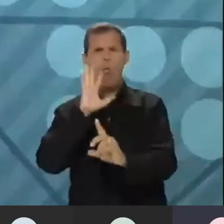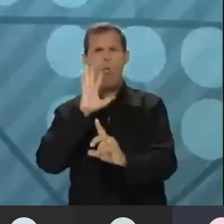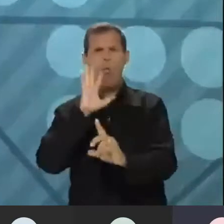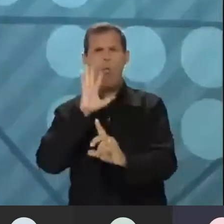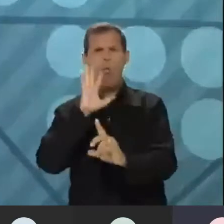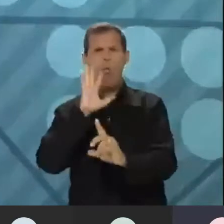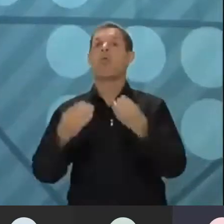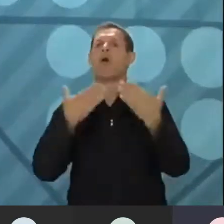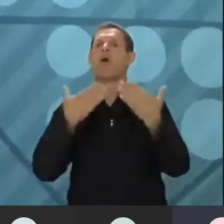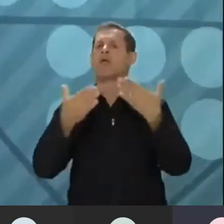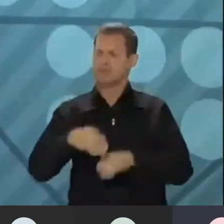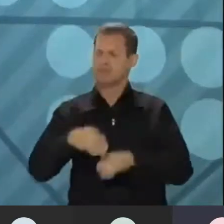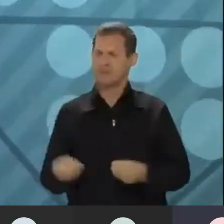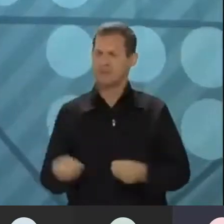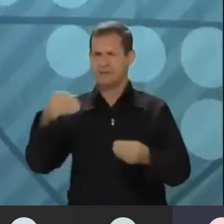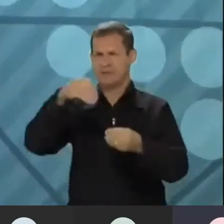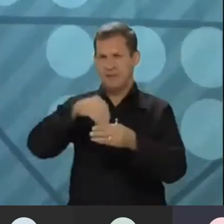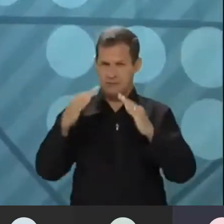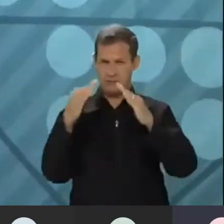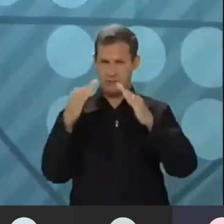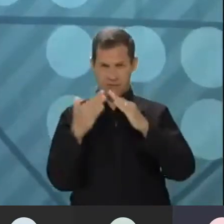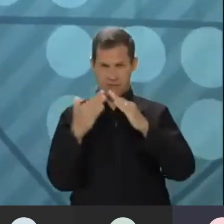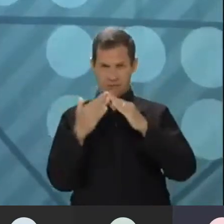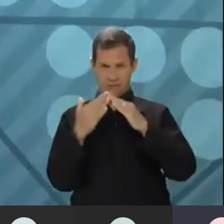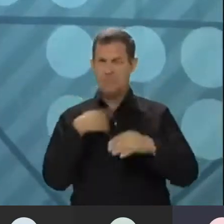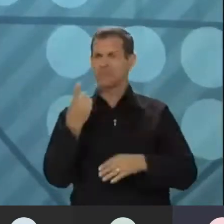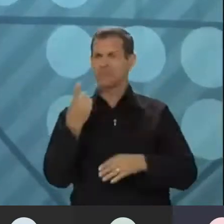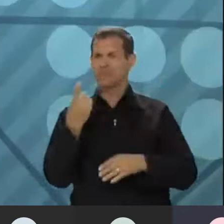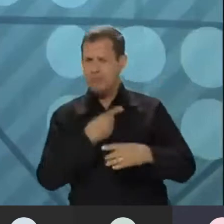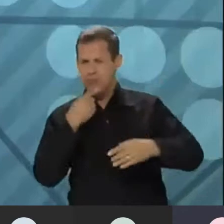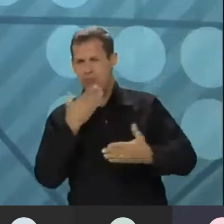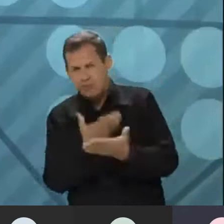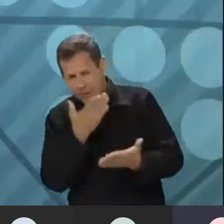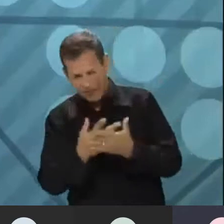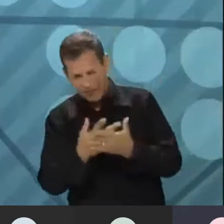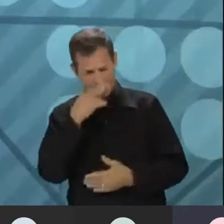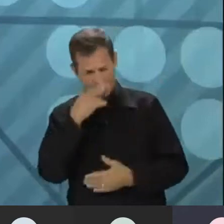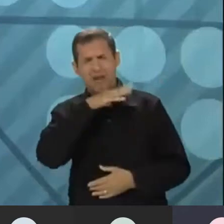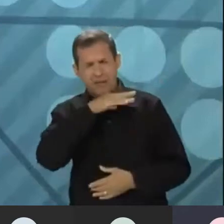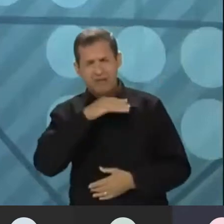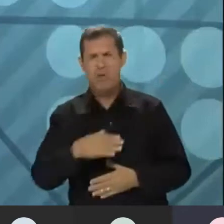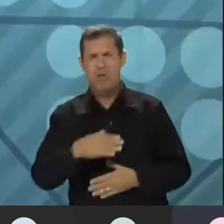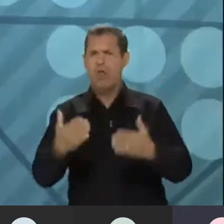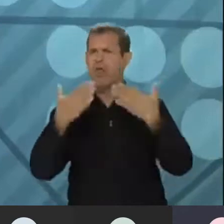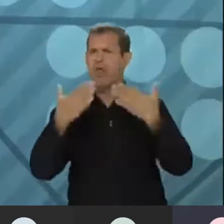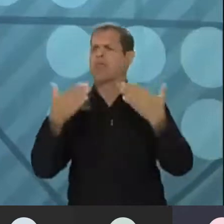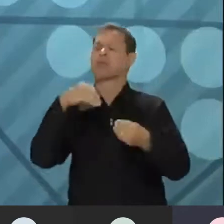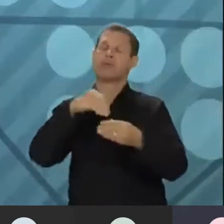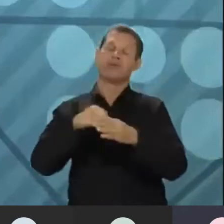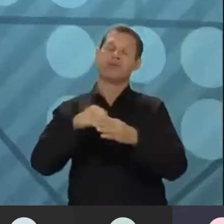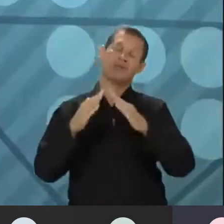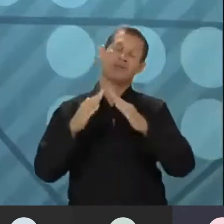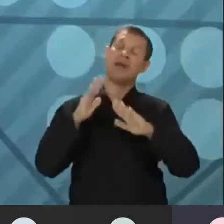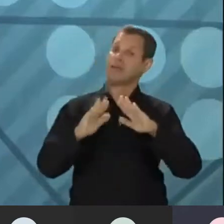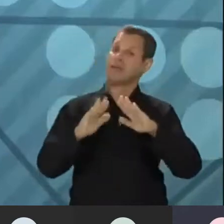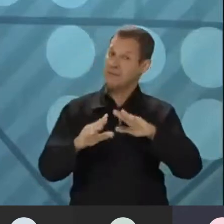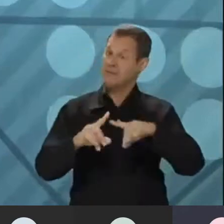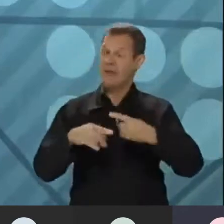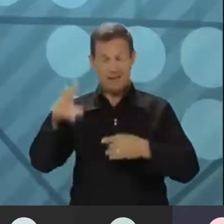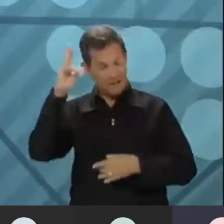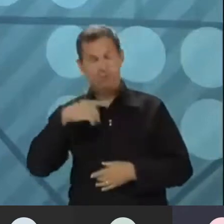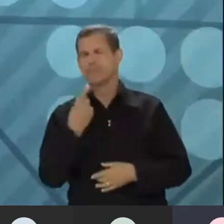forma como o calor vai ser transmitido para o ambiente interno. Né? A gente discute aqui, parece que é ruim passar o calor para o ambiente interno, mas nem